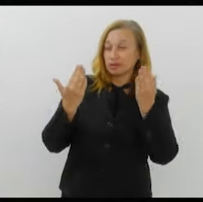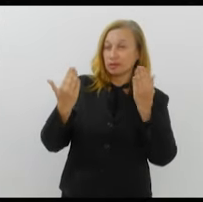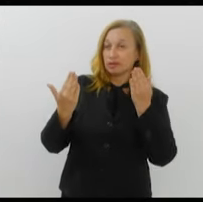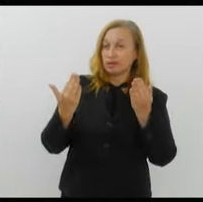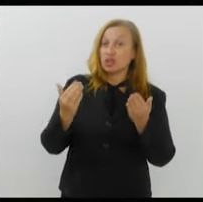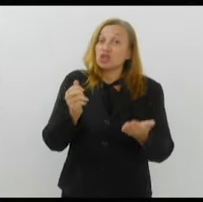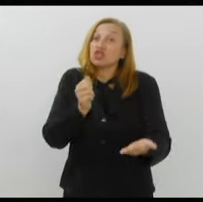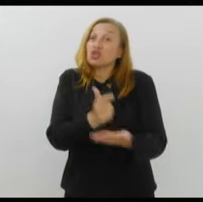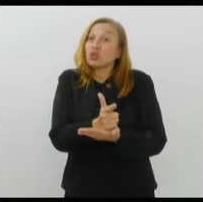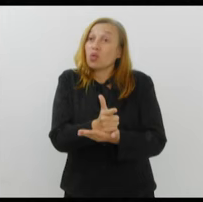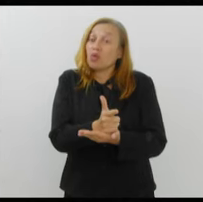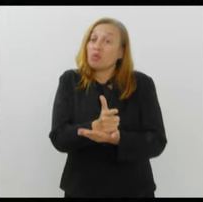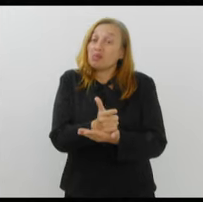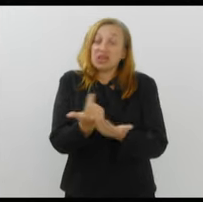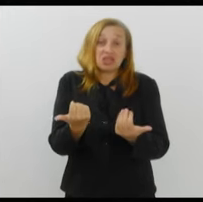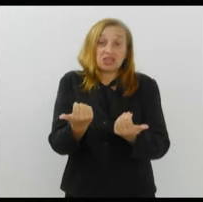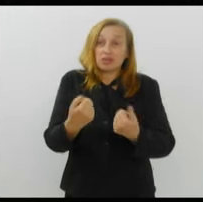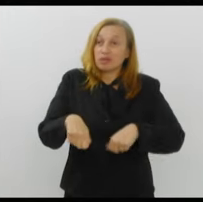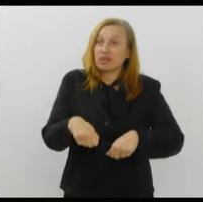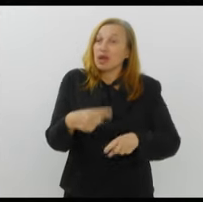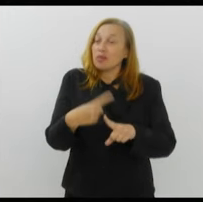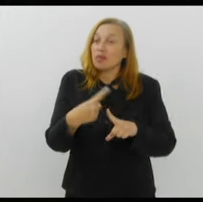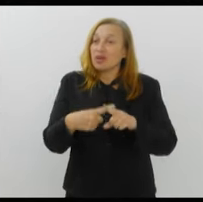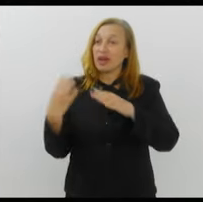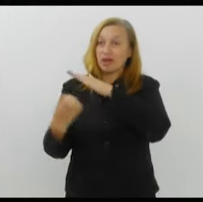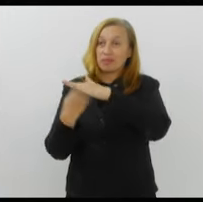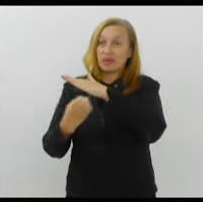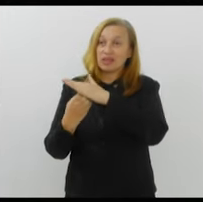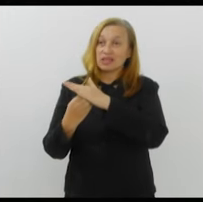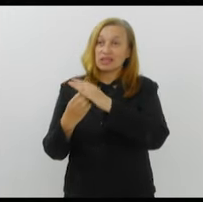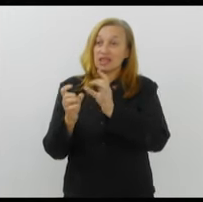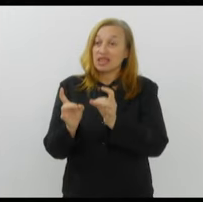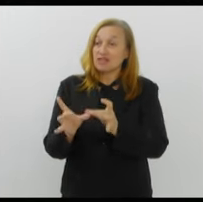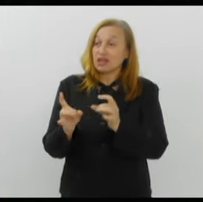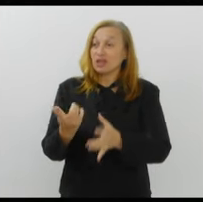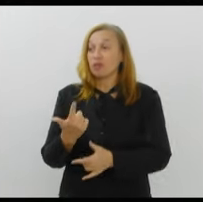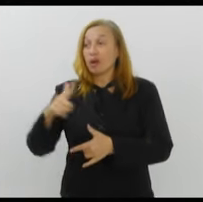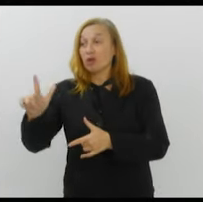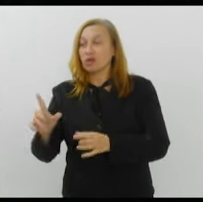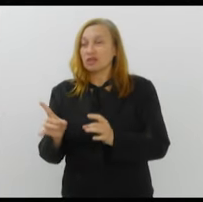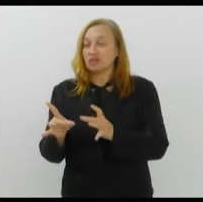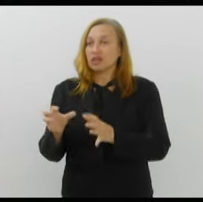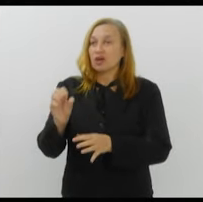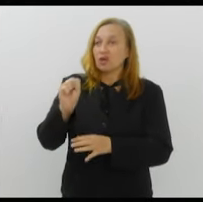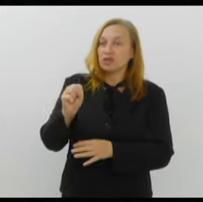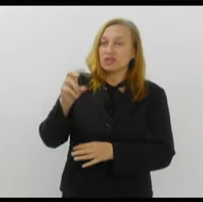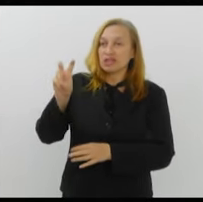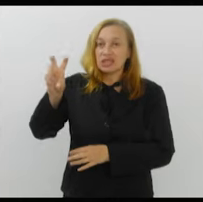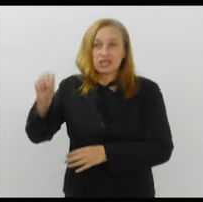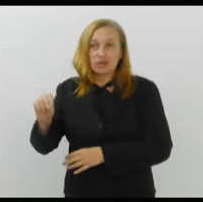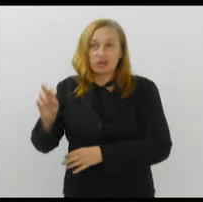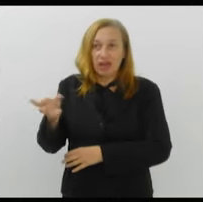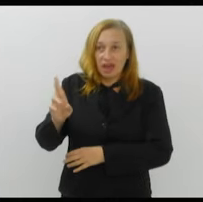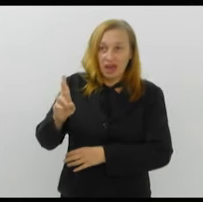superfaturamento, porque a empresa que vendeu para outra empresa vendeu por R$850 e a empresa que vendeu